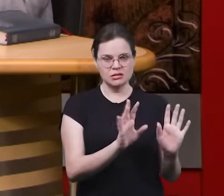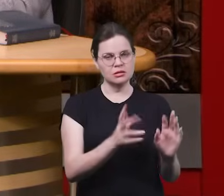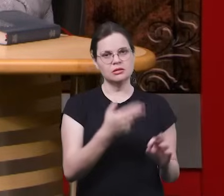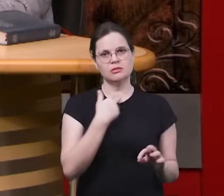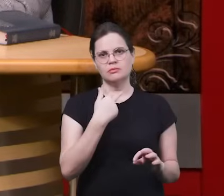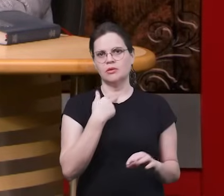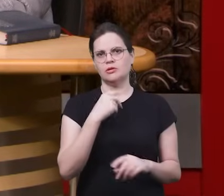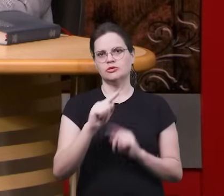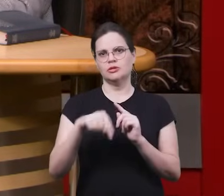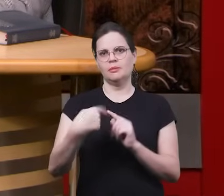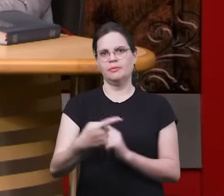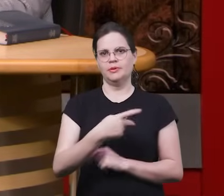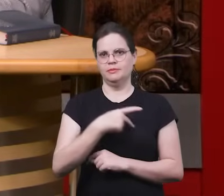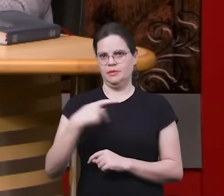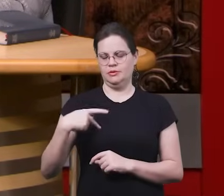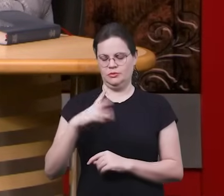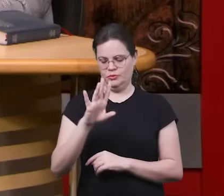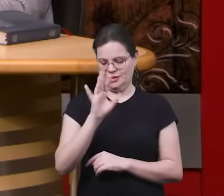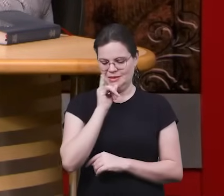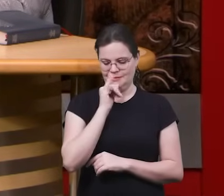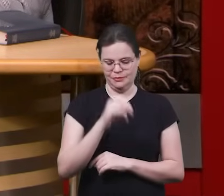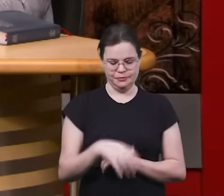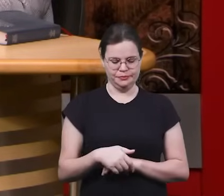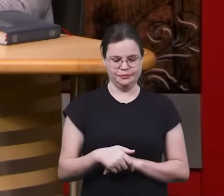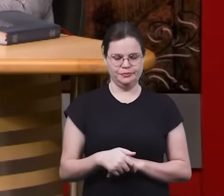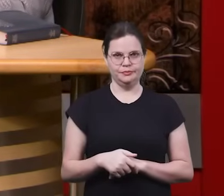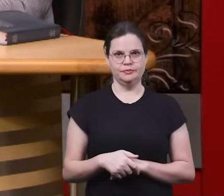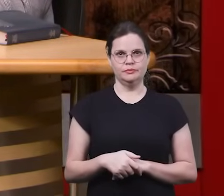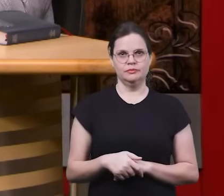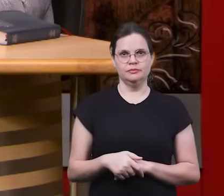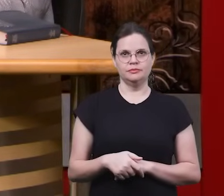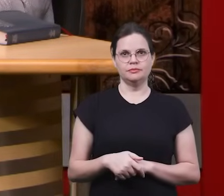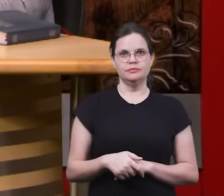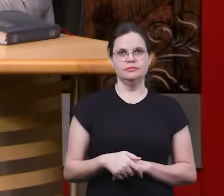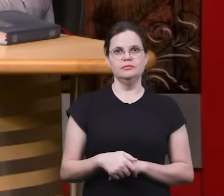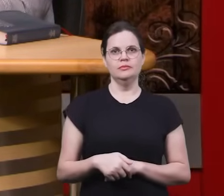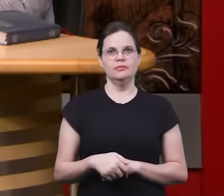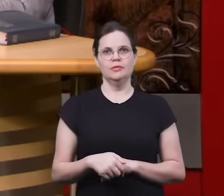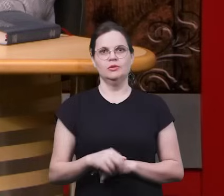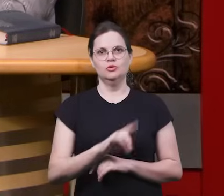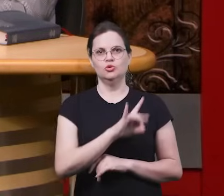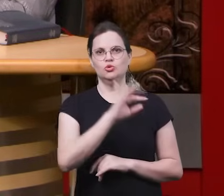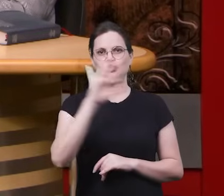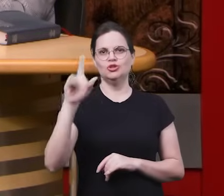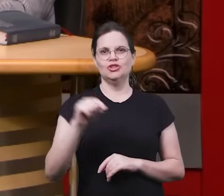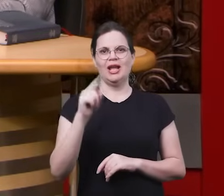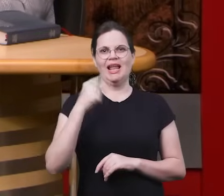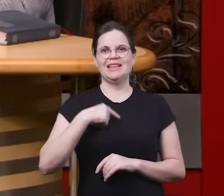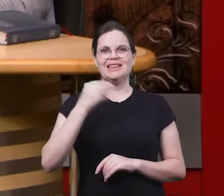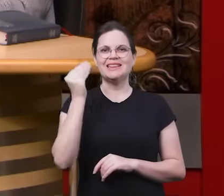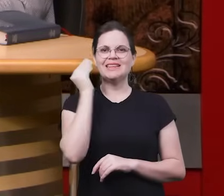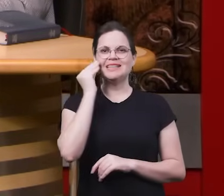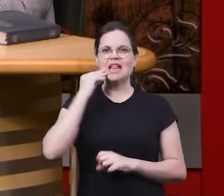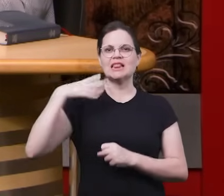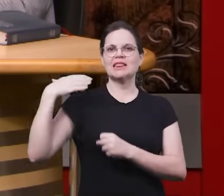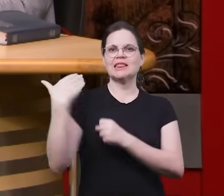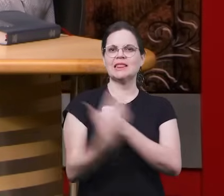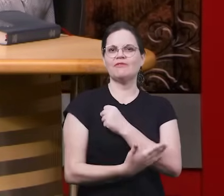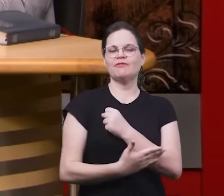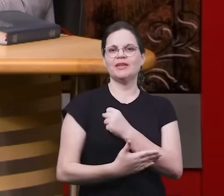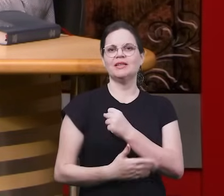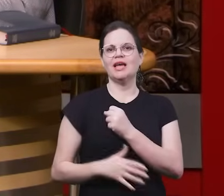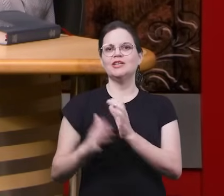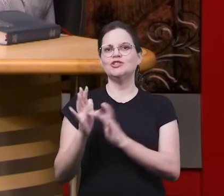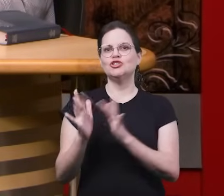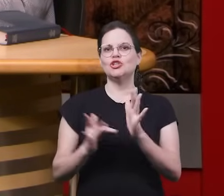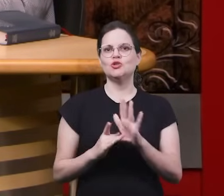pastoral. Por exemplo, naquele episódio lá, ele feriu o servo com a espada. A palavra,